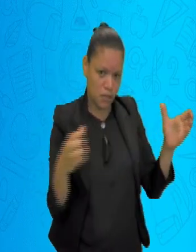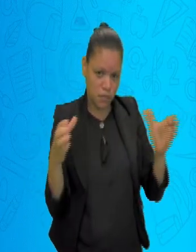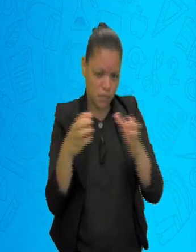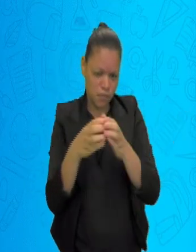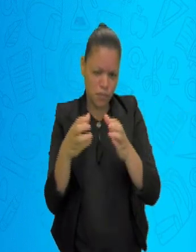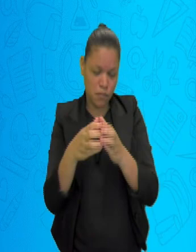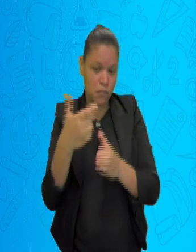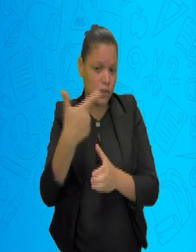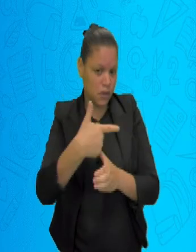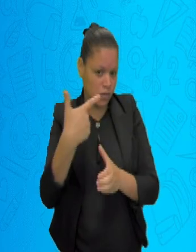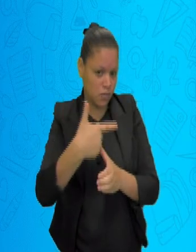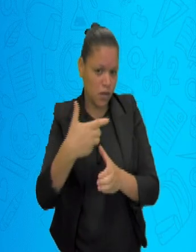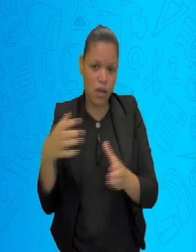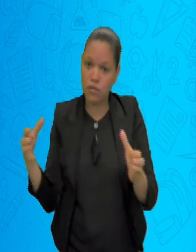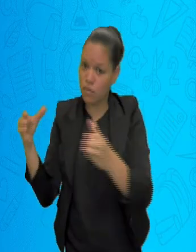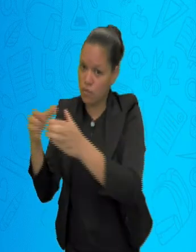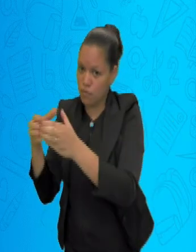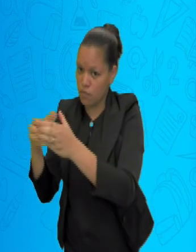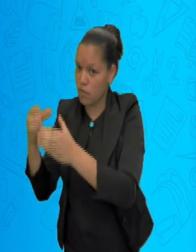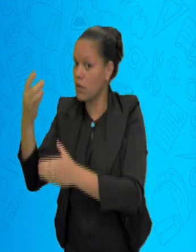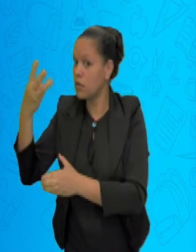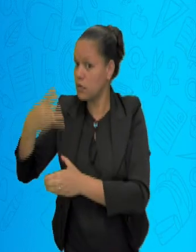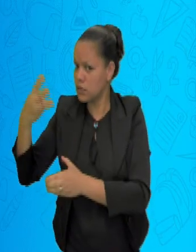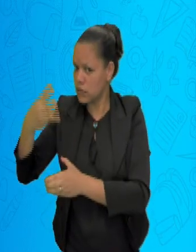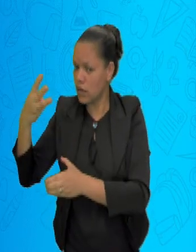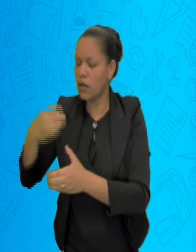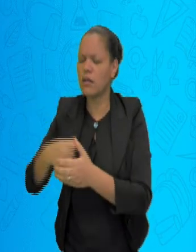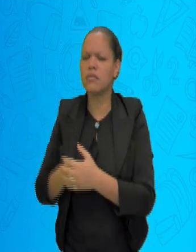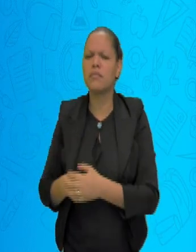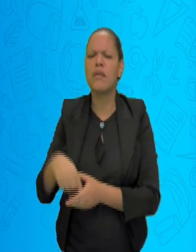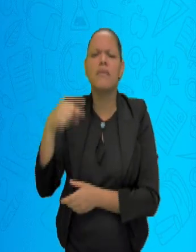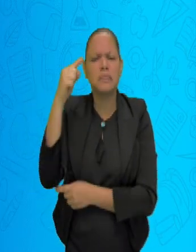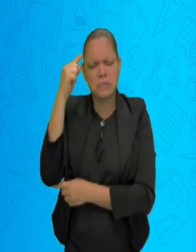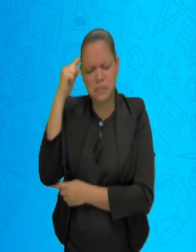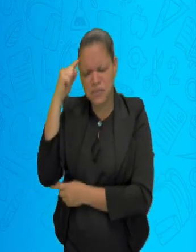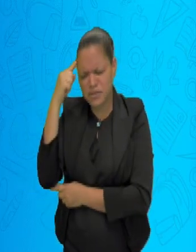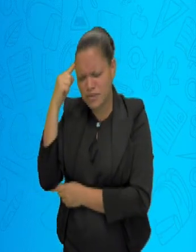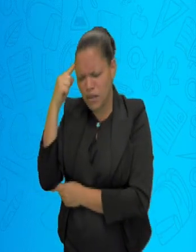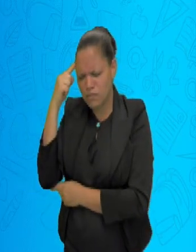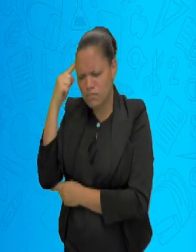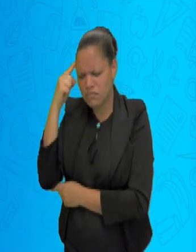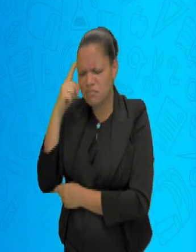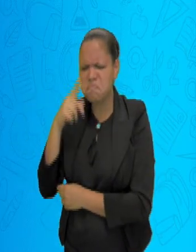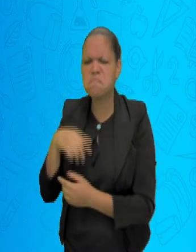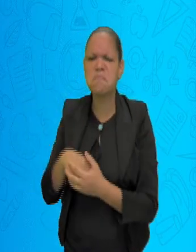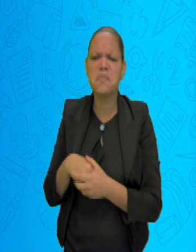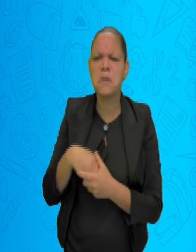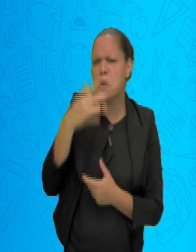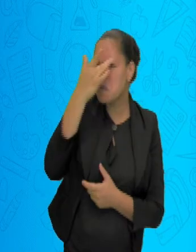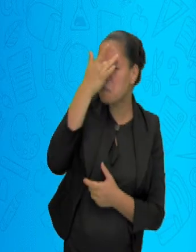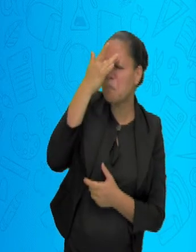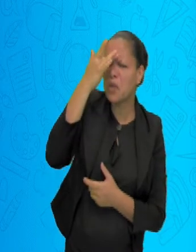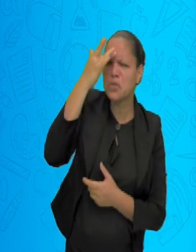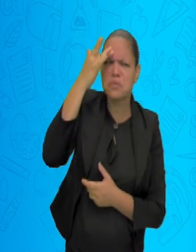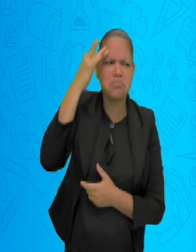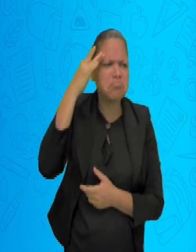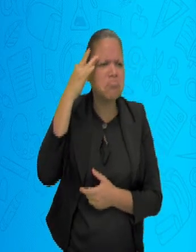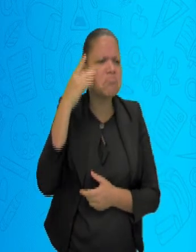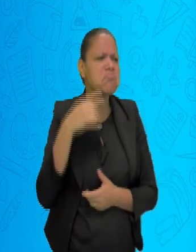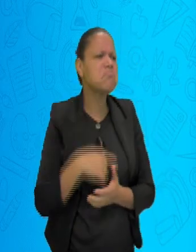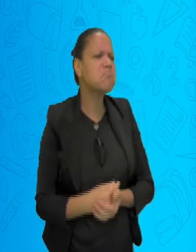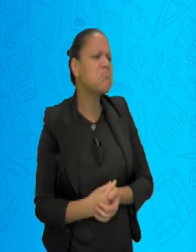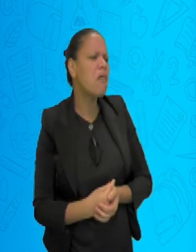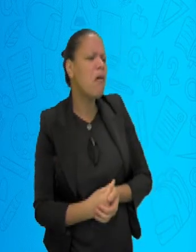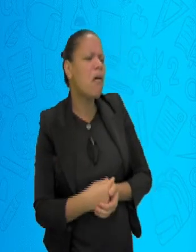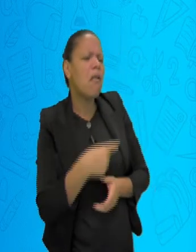Então vamos pensar aqui no setor primário como o produtor lá do campo que tem, né, o seu rebanho de vacas.